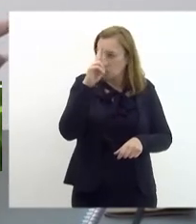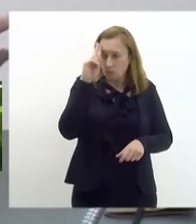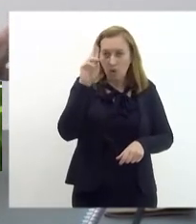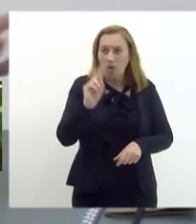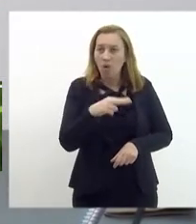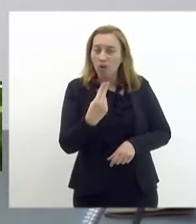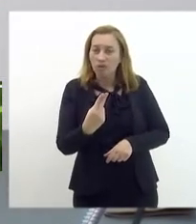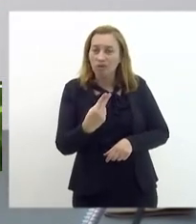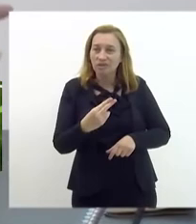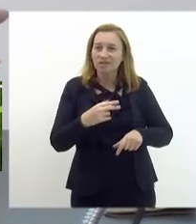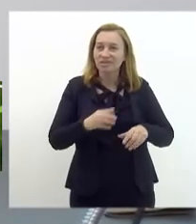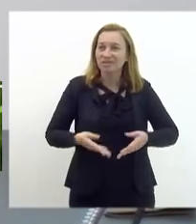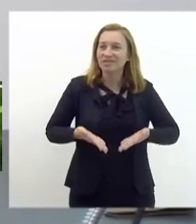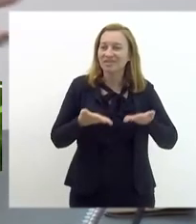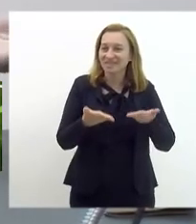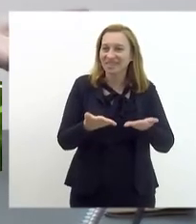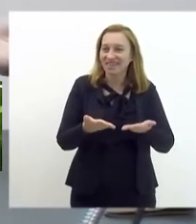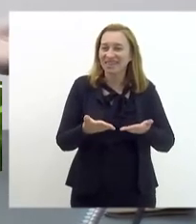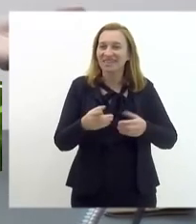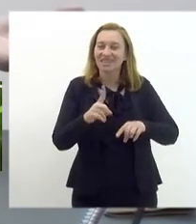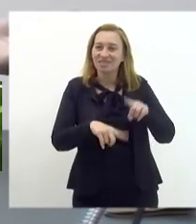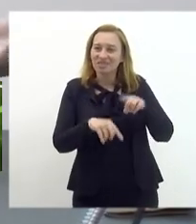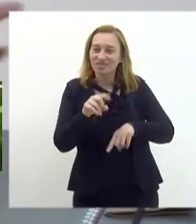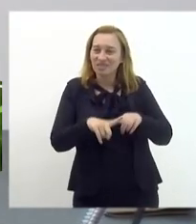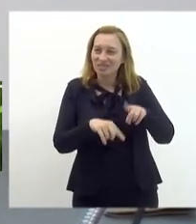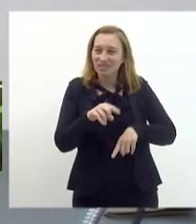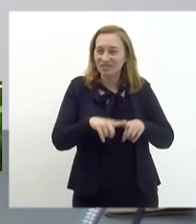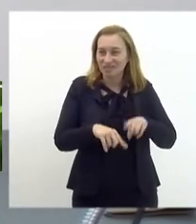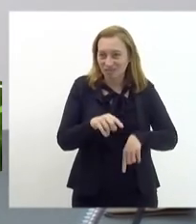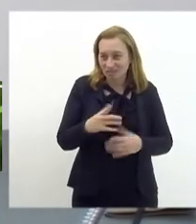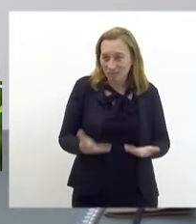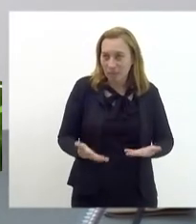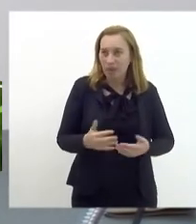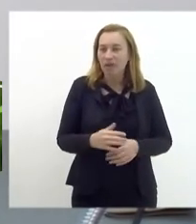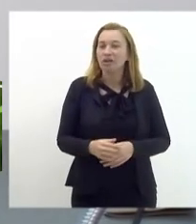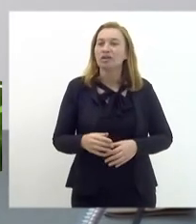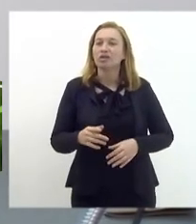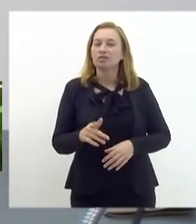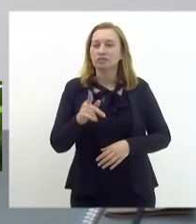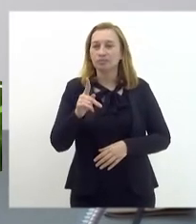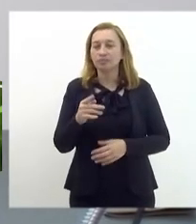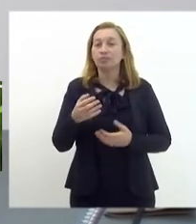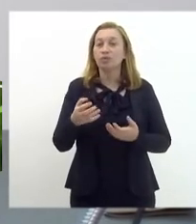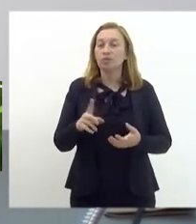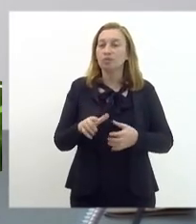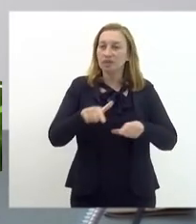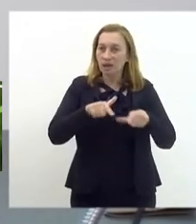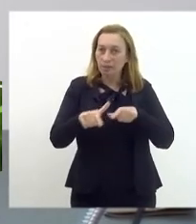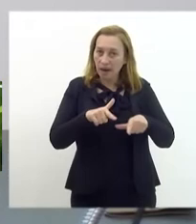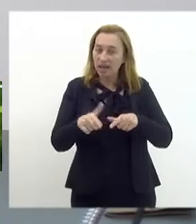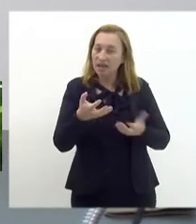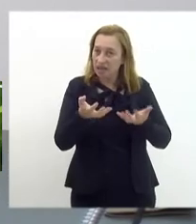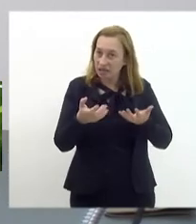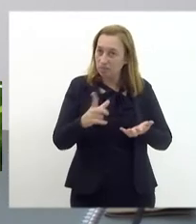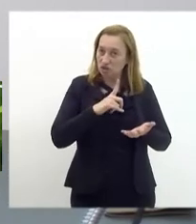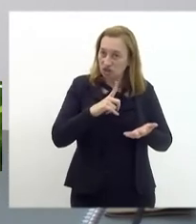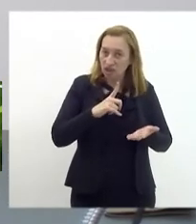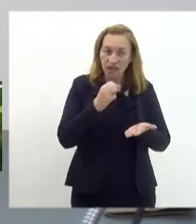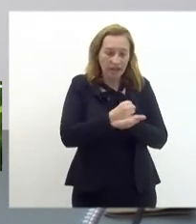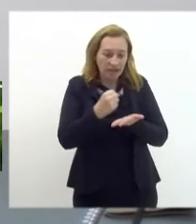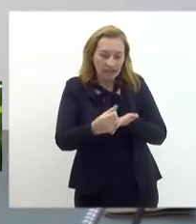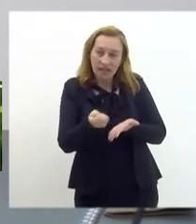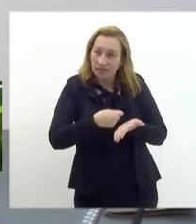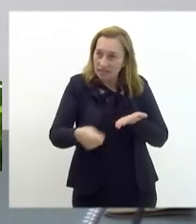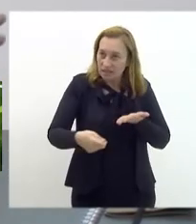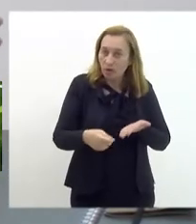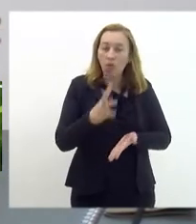Né? Concretamente, postos de trabalho do jeito que precisamos ter, com carteira assinada, com reconhecimento